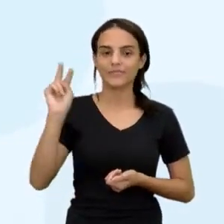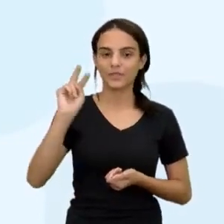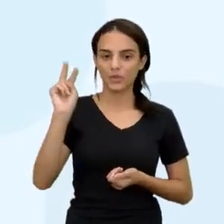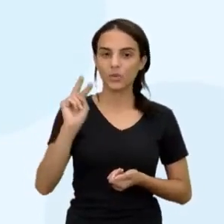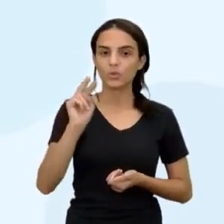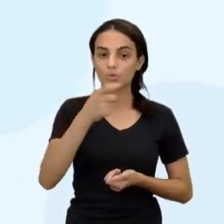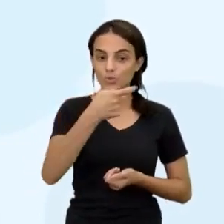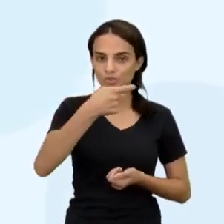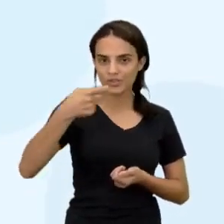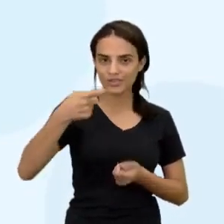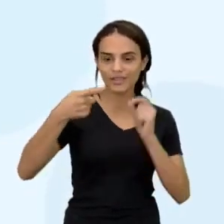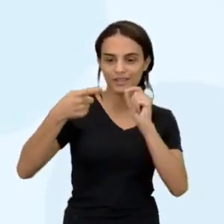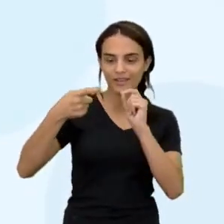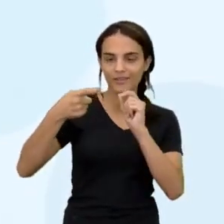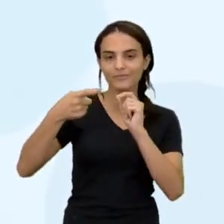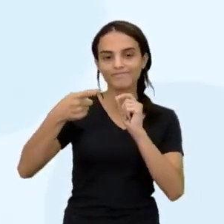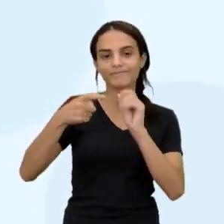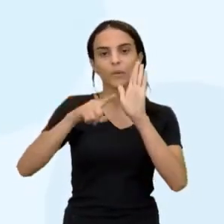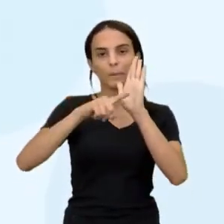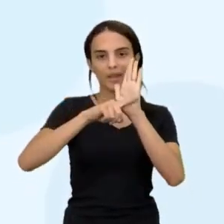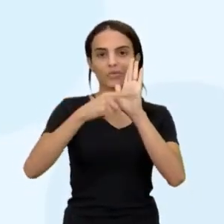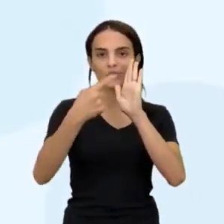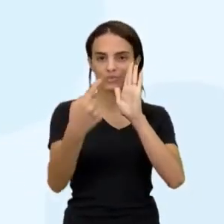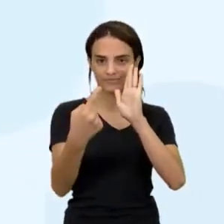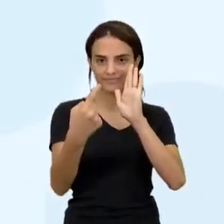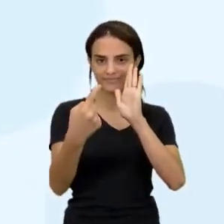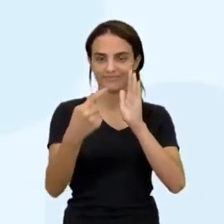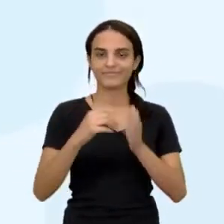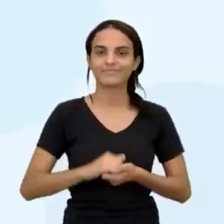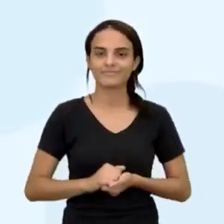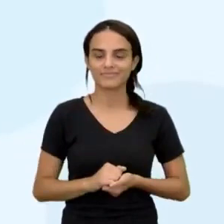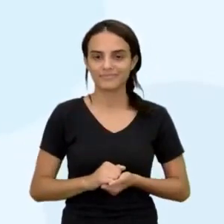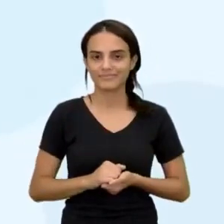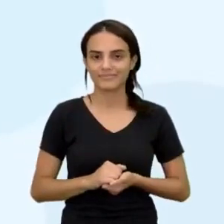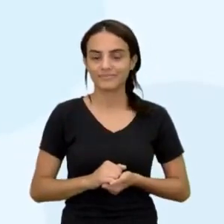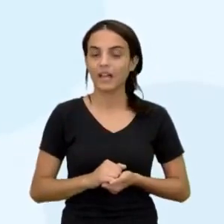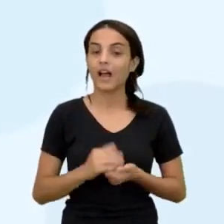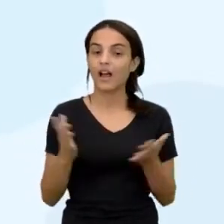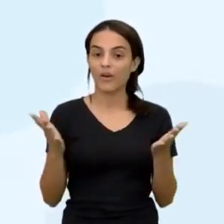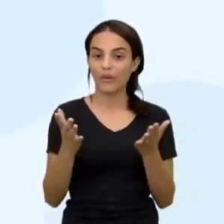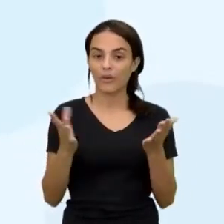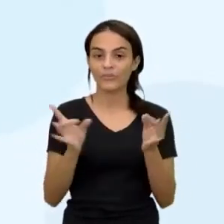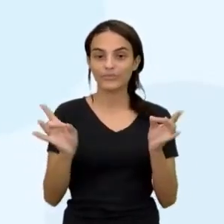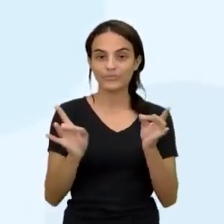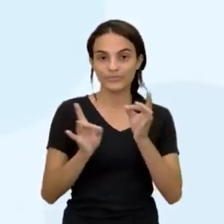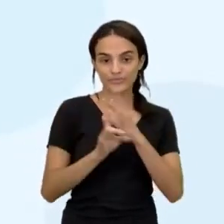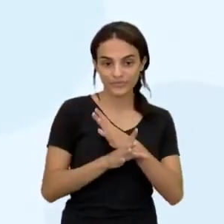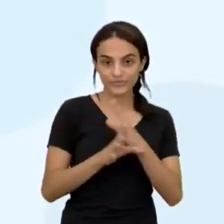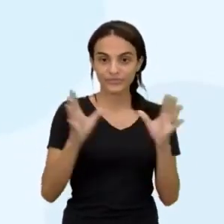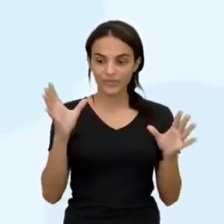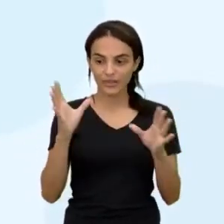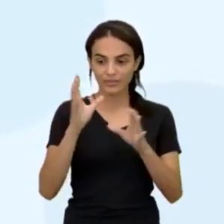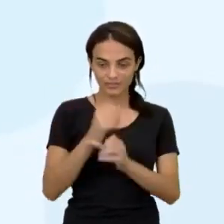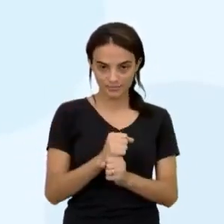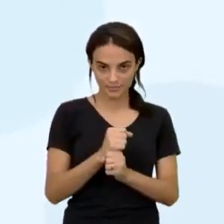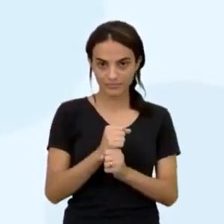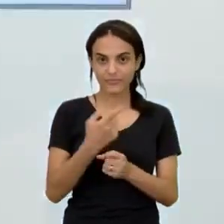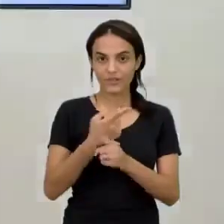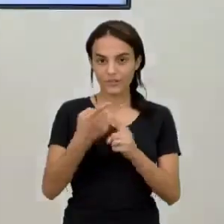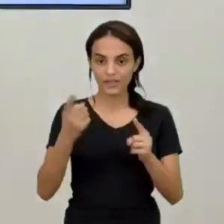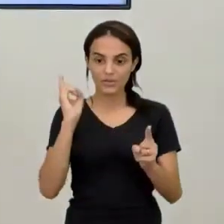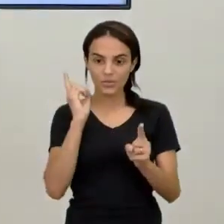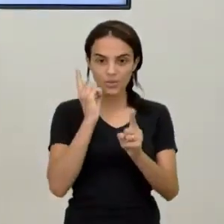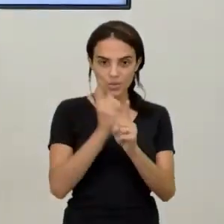desconhecido, desse x, é o menos 1, tá certo? Então, a gente vai terminar aí a conta, né? Quando você